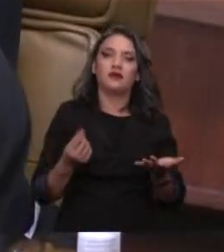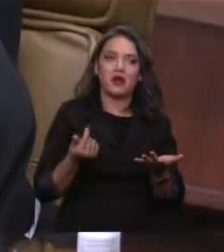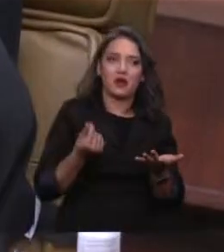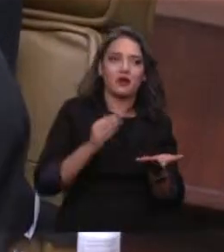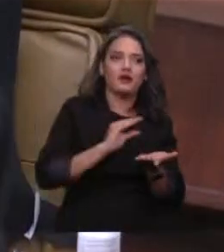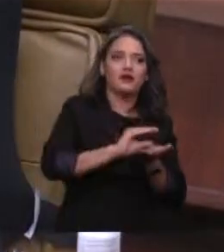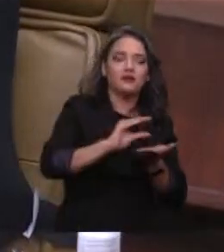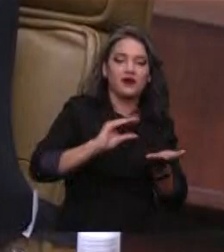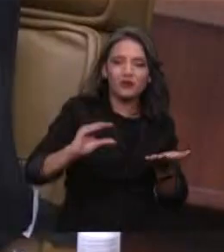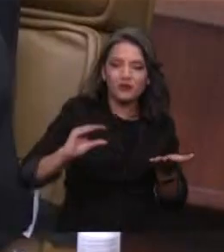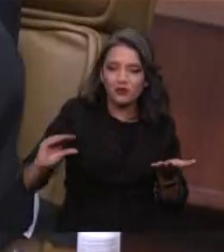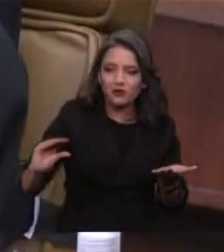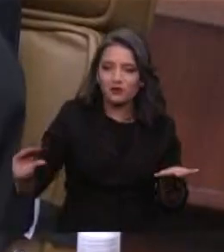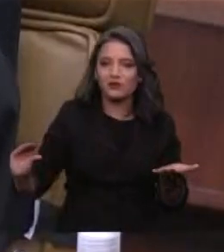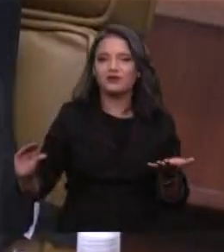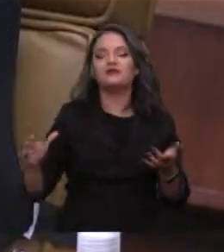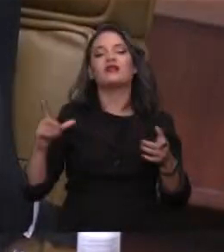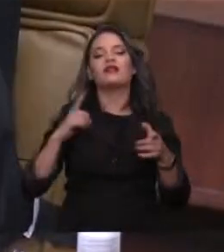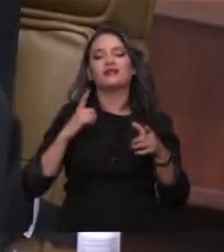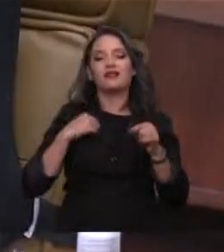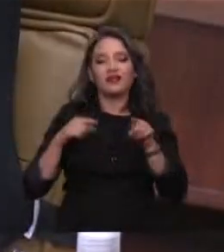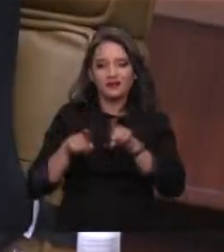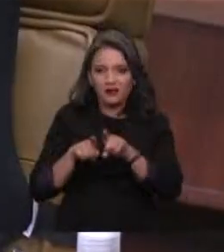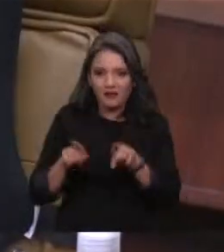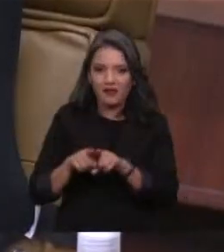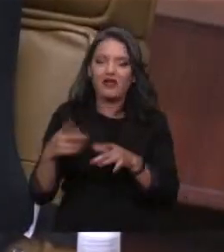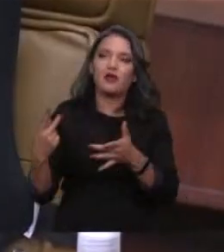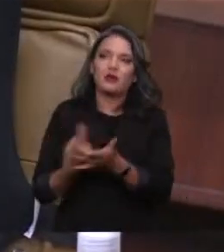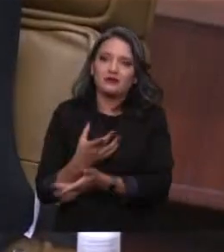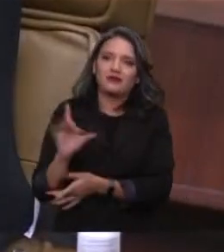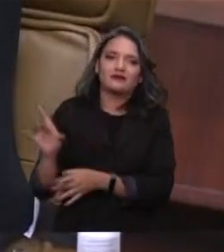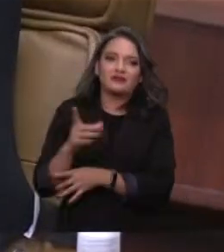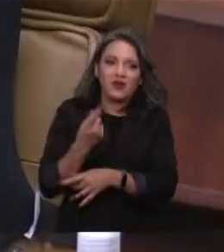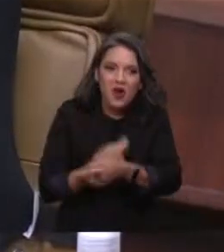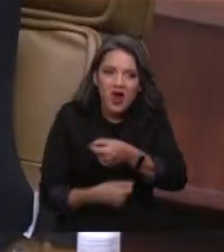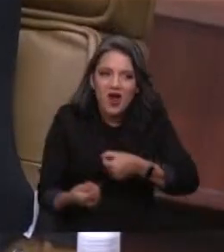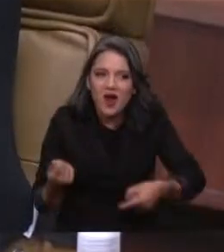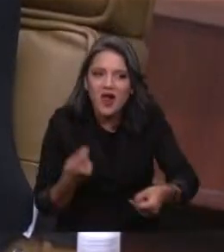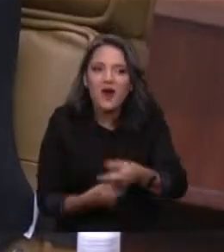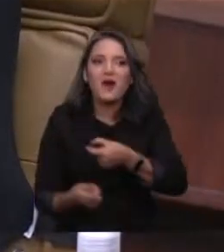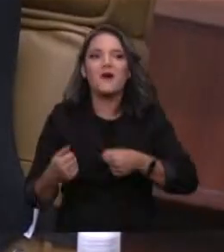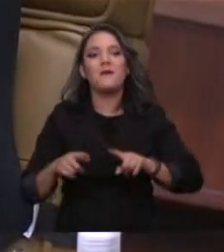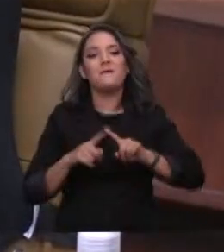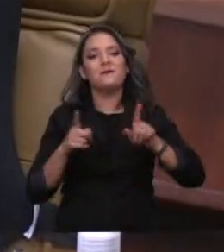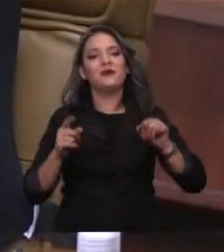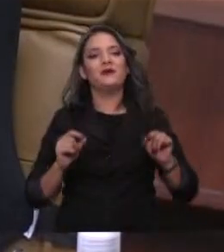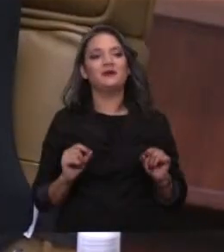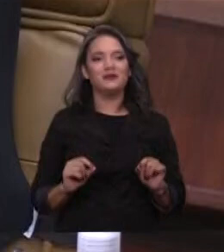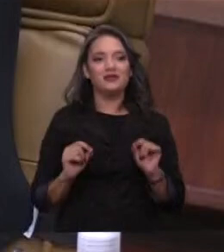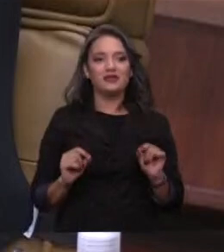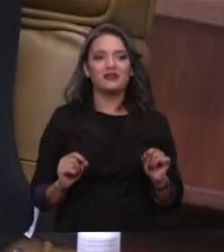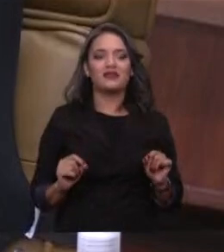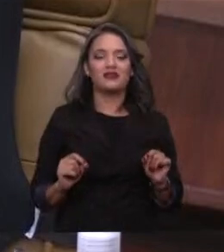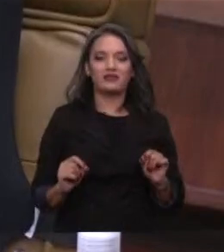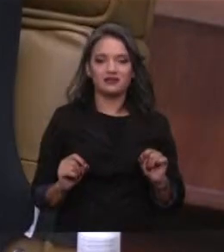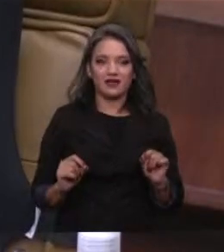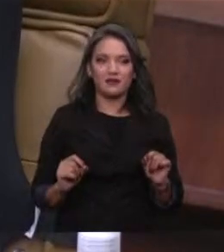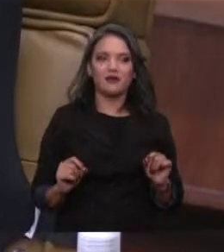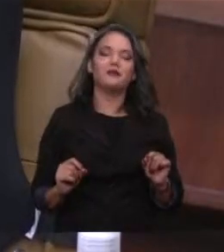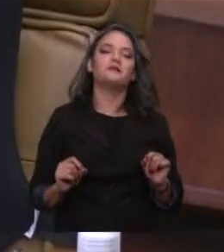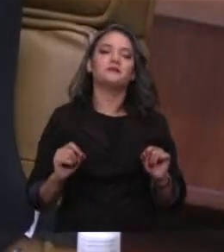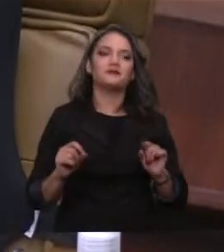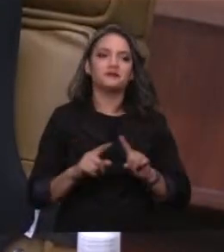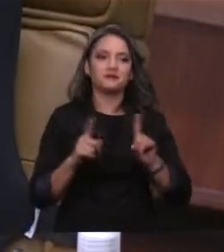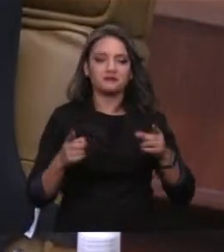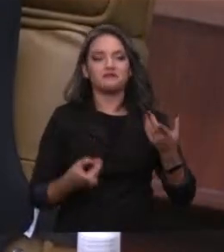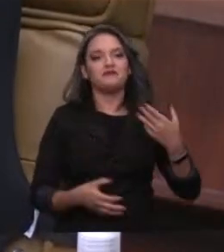eram inseridos num processo de lavagem, etc. No caso em questão, tanto o